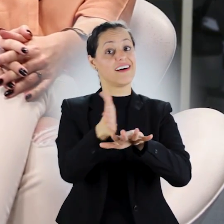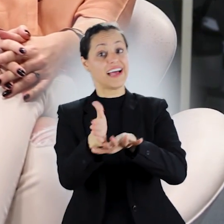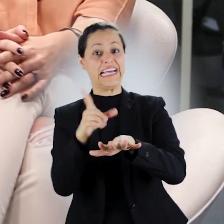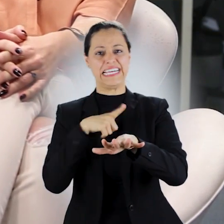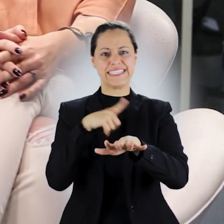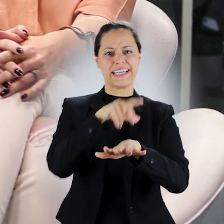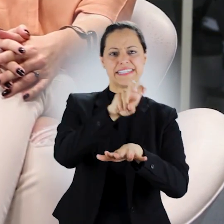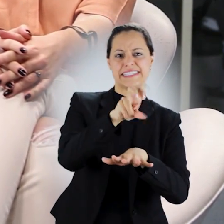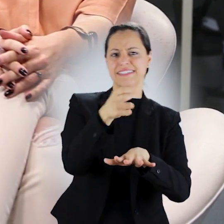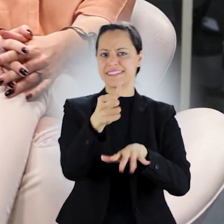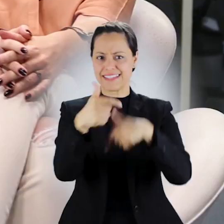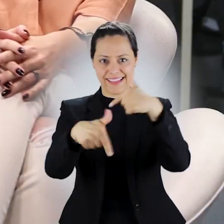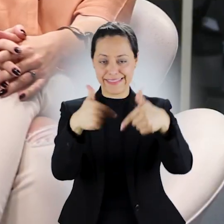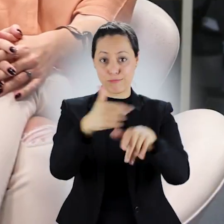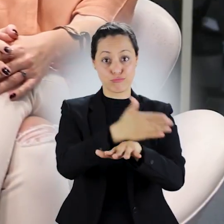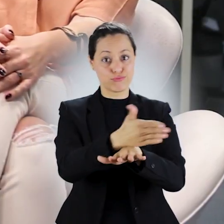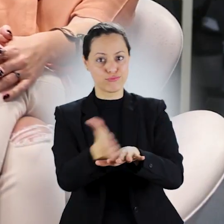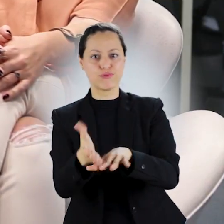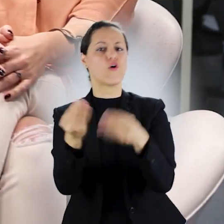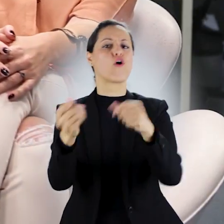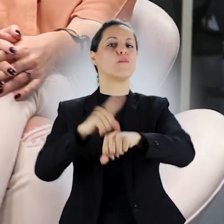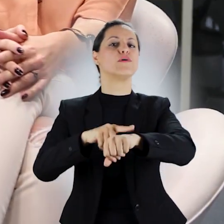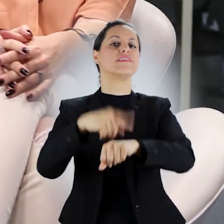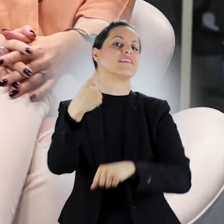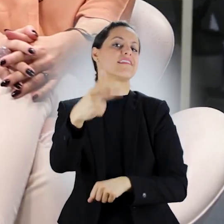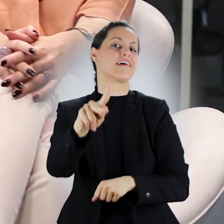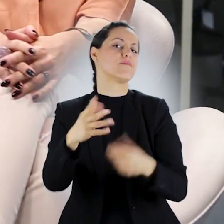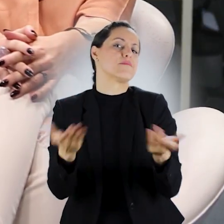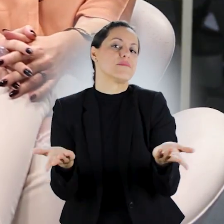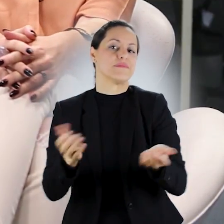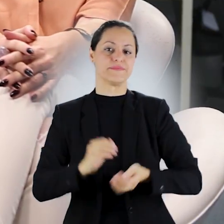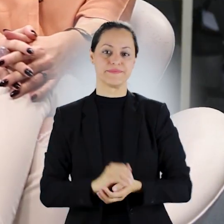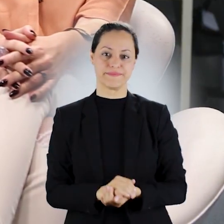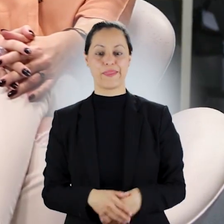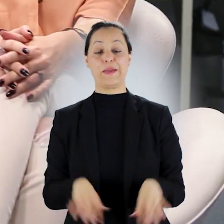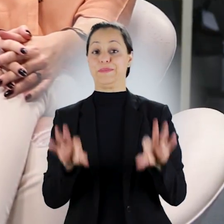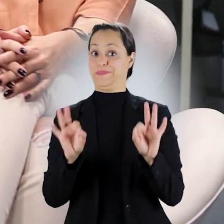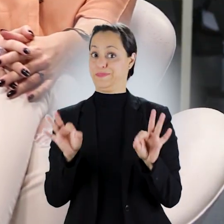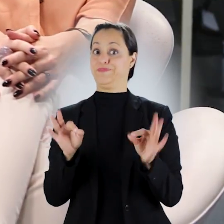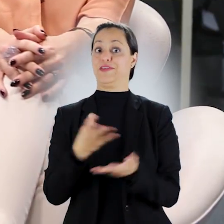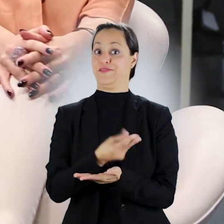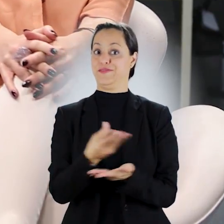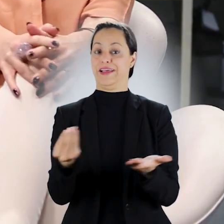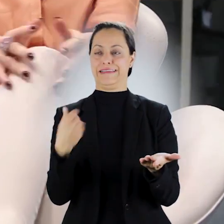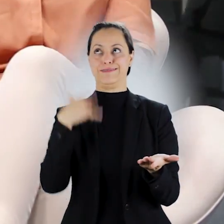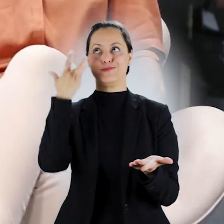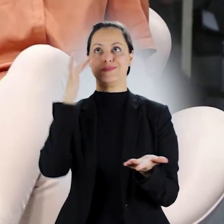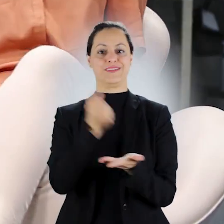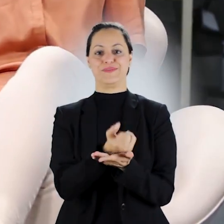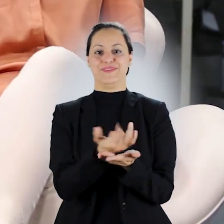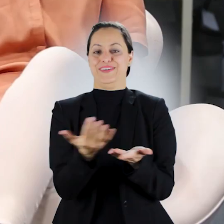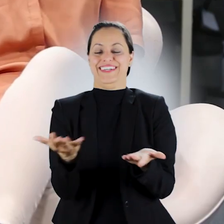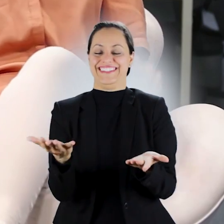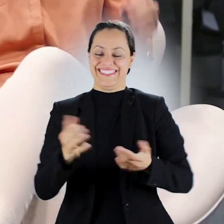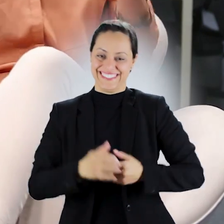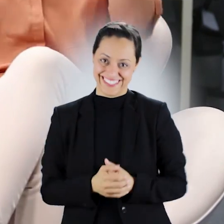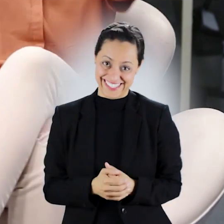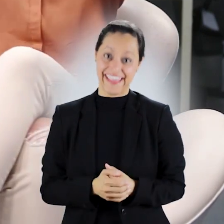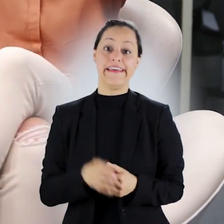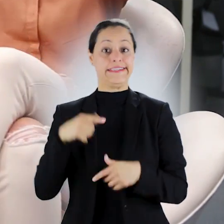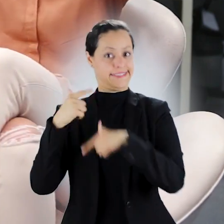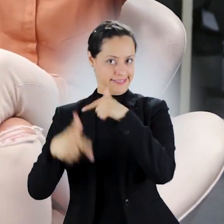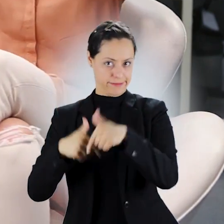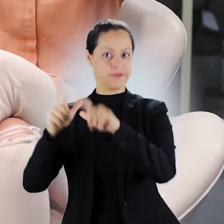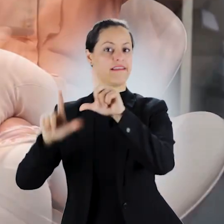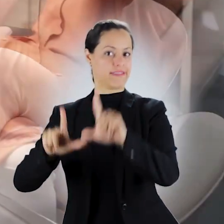com todas as suas frentes, porque você tem quantas frentes agora? Umas 5, 6? Olha, bastante, nem eu sei contar. Além